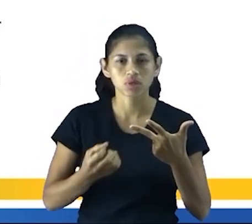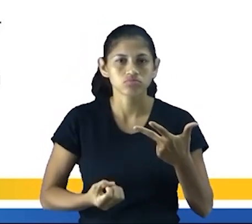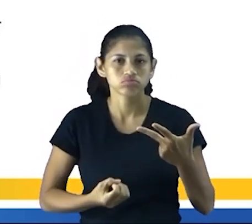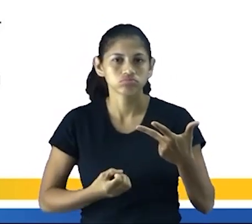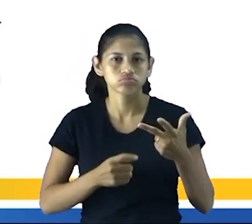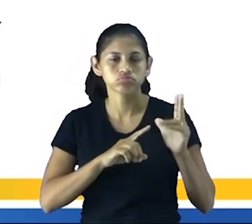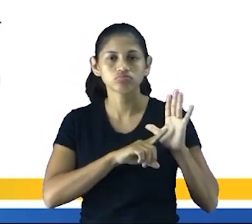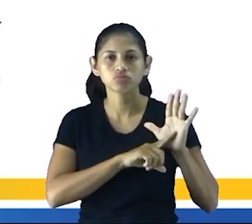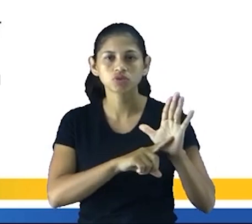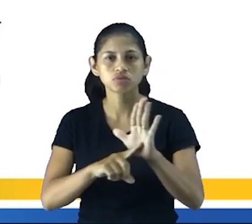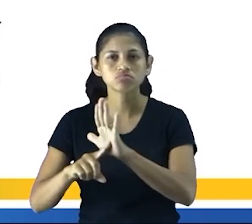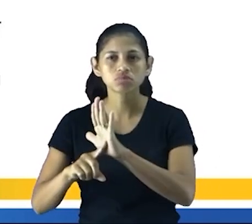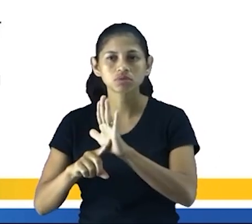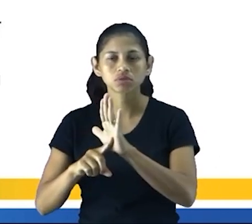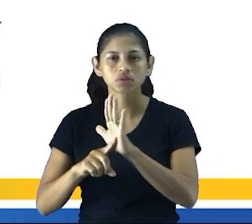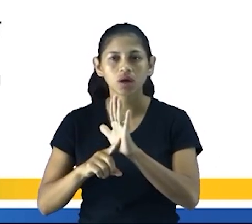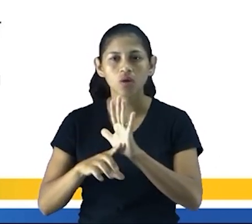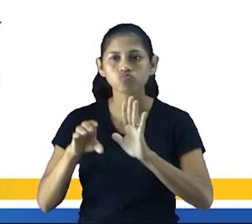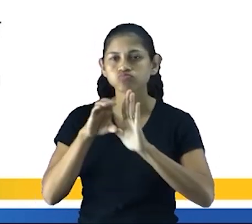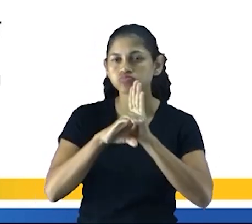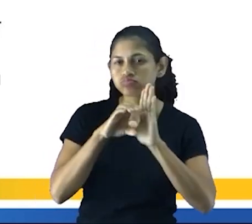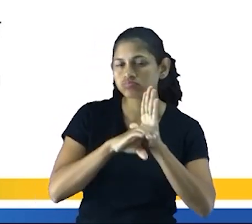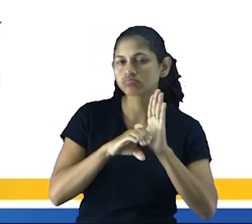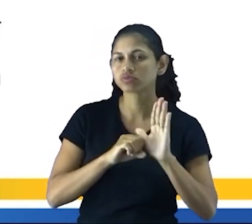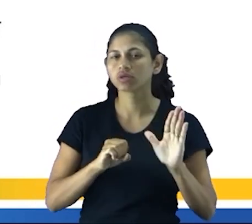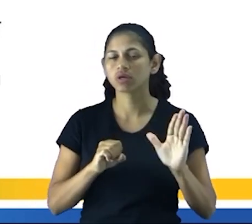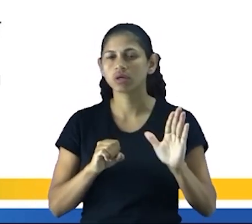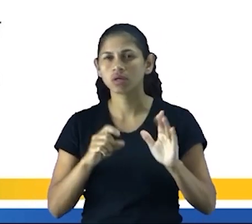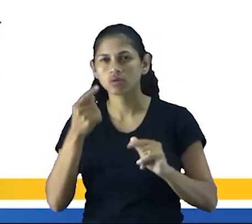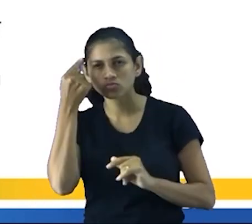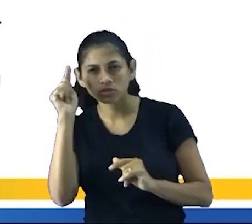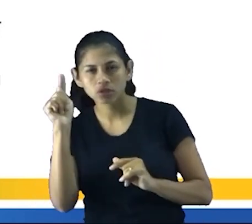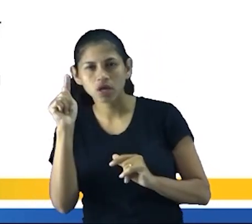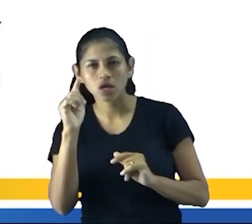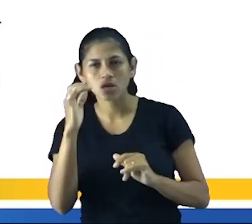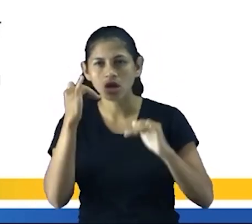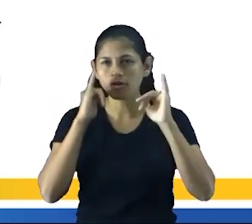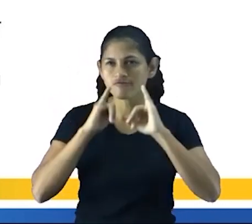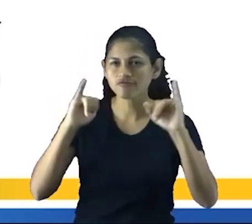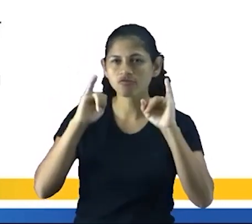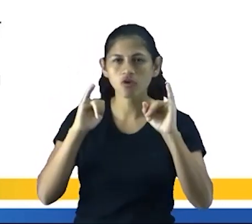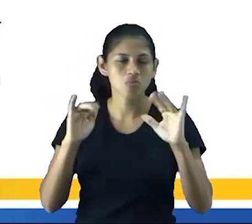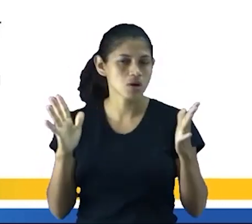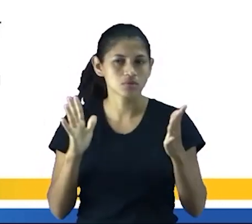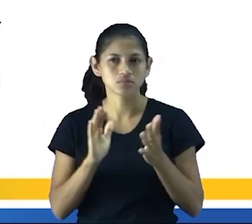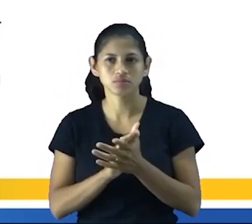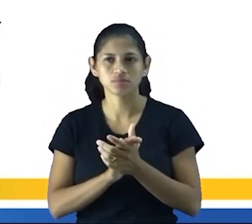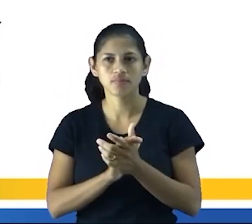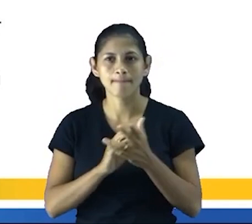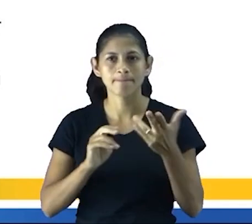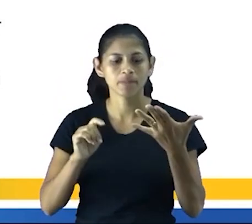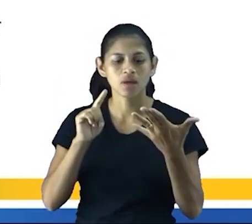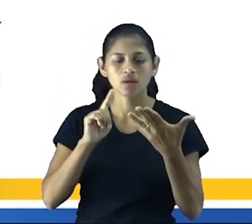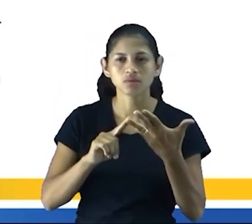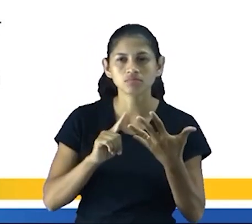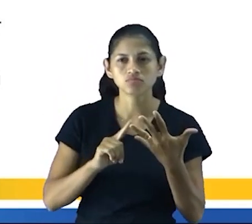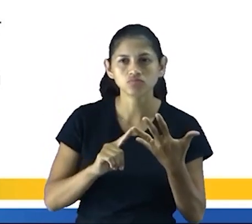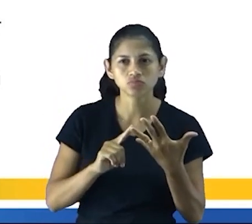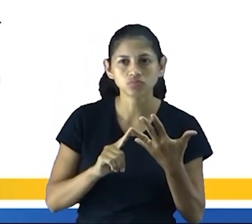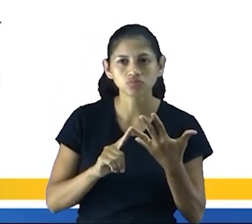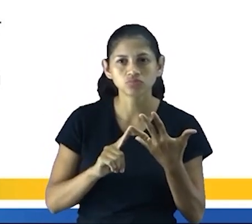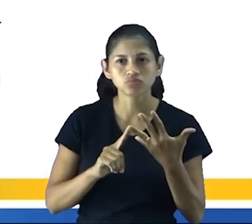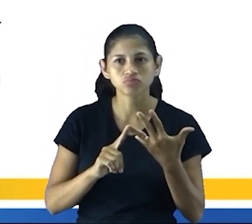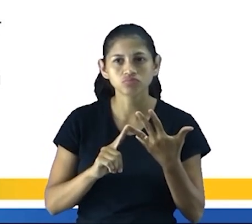que é apresentar um conceito, uma ideia ou informar sobre algo. Tipologia dissertativa, né,